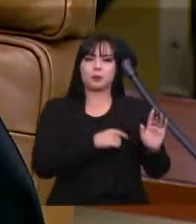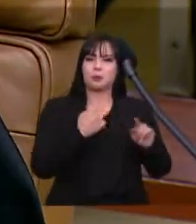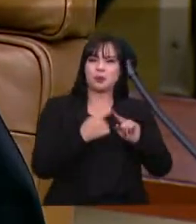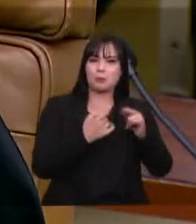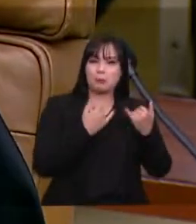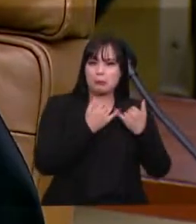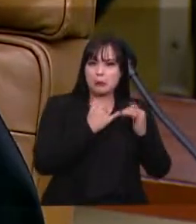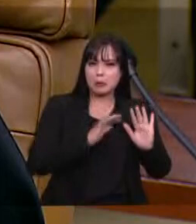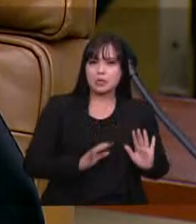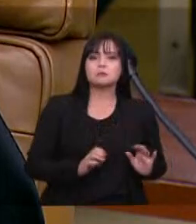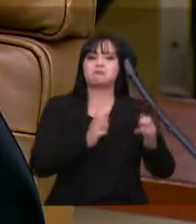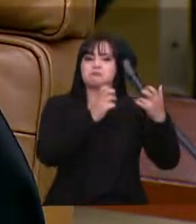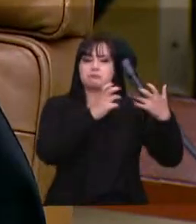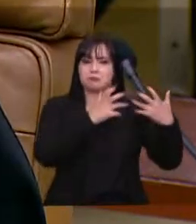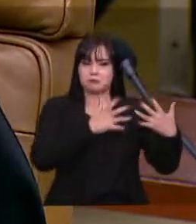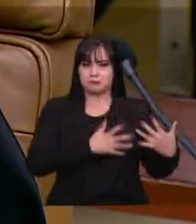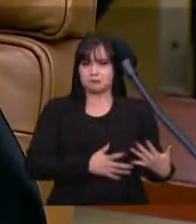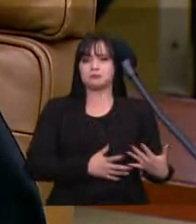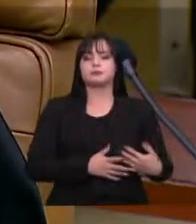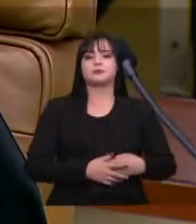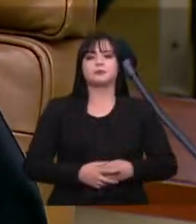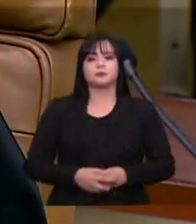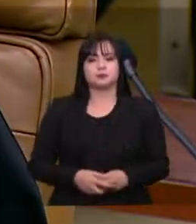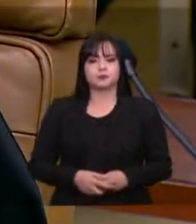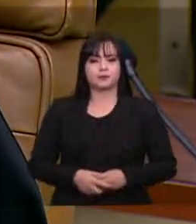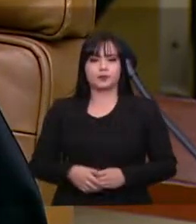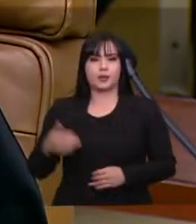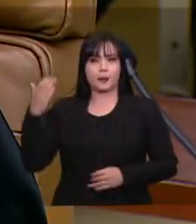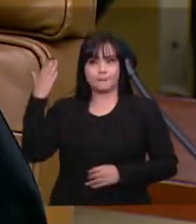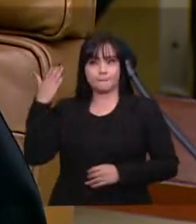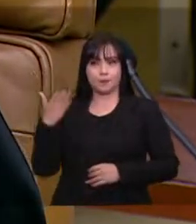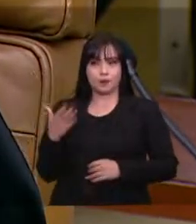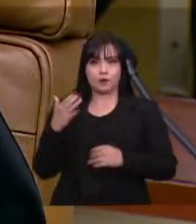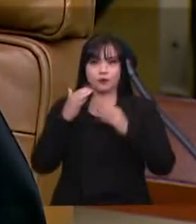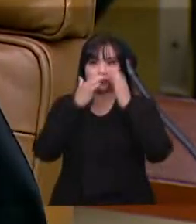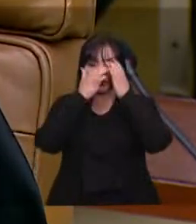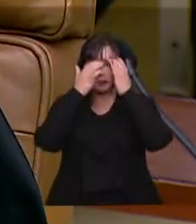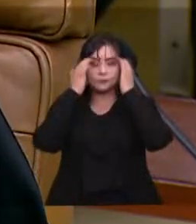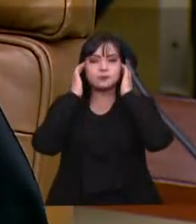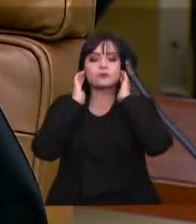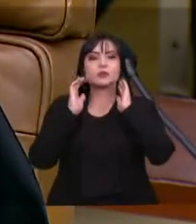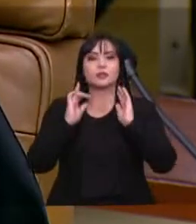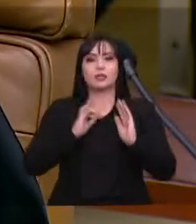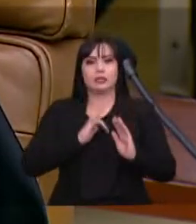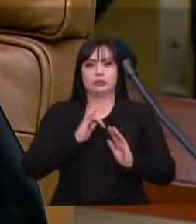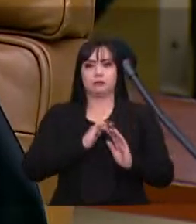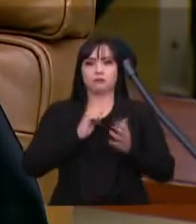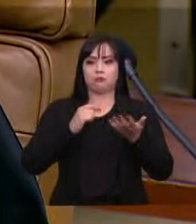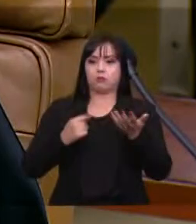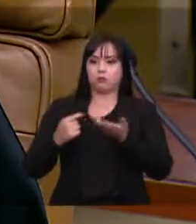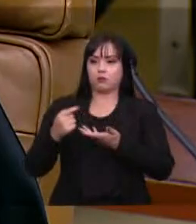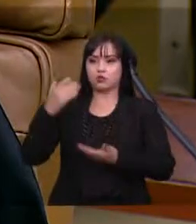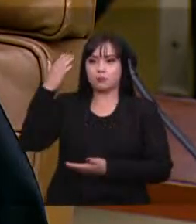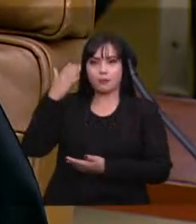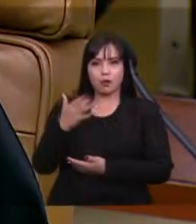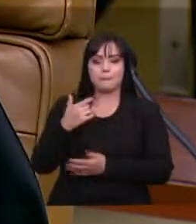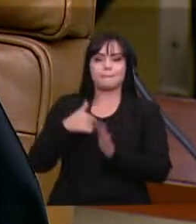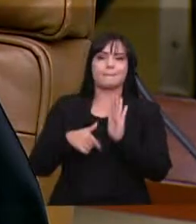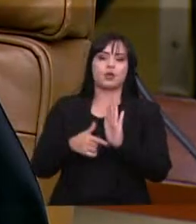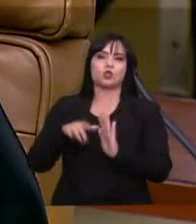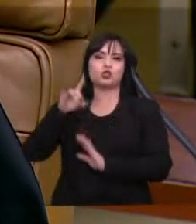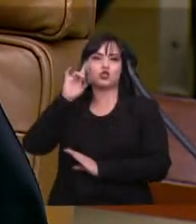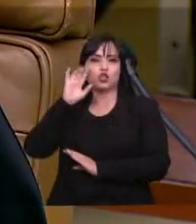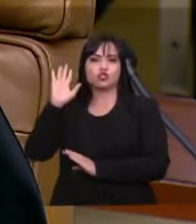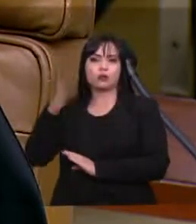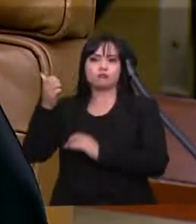parecem Auto explicativos Ou seja a prova técnica que compõem o acervo probatório revela que no